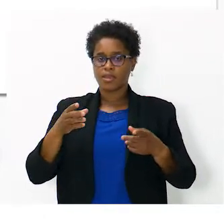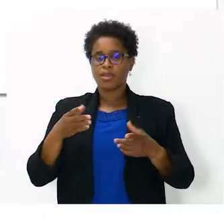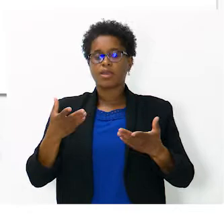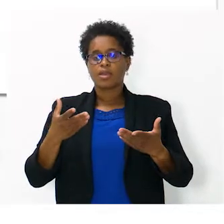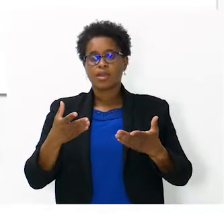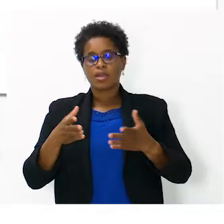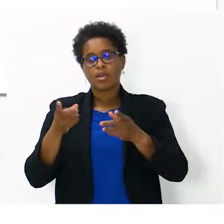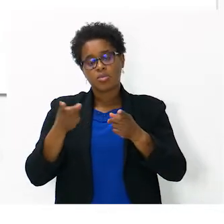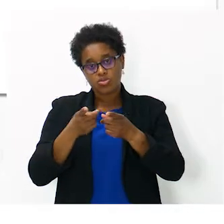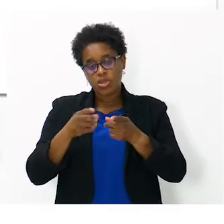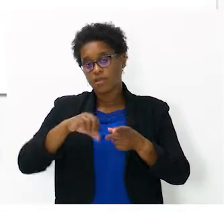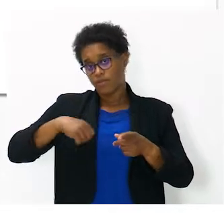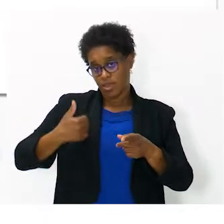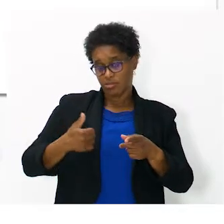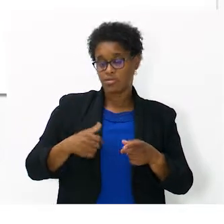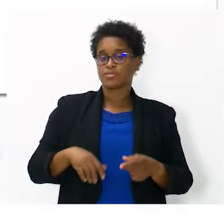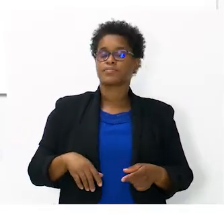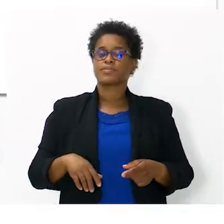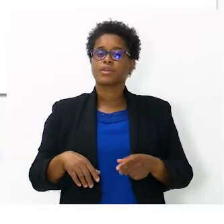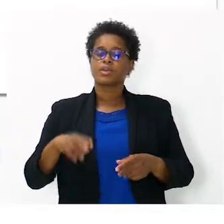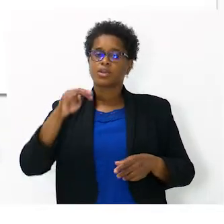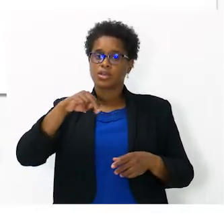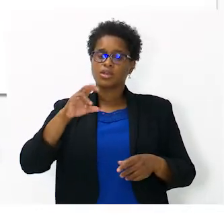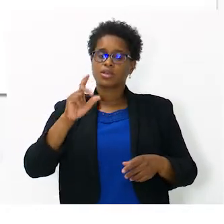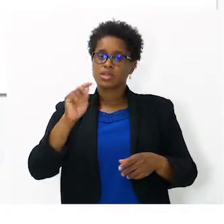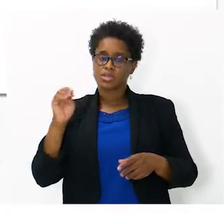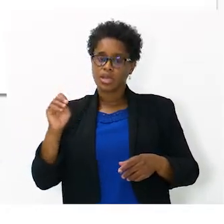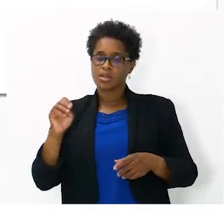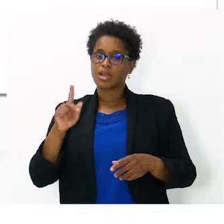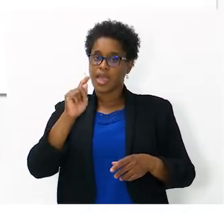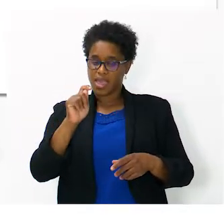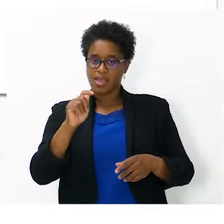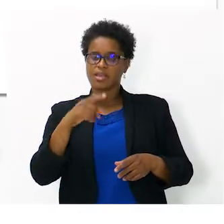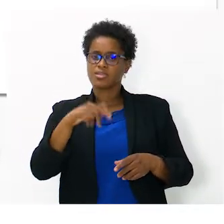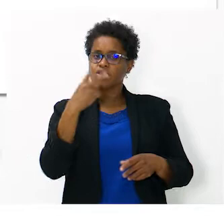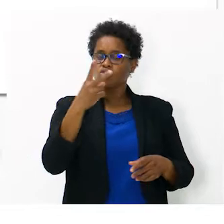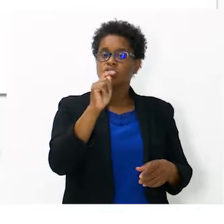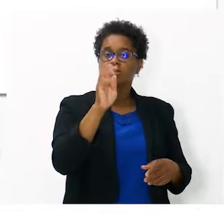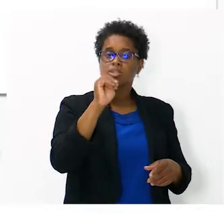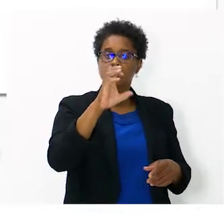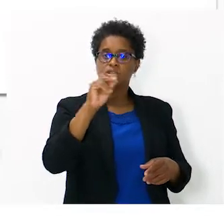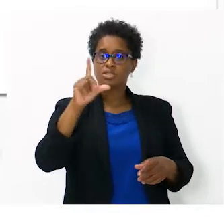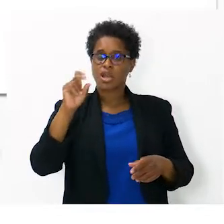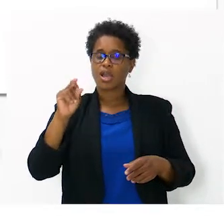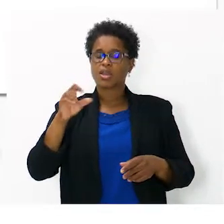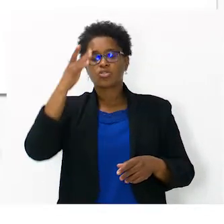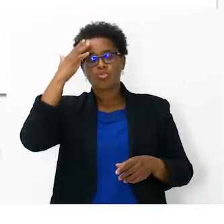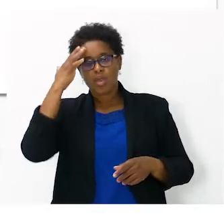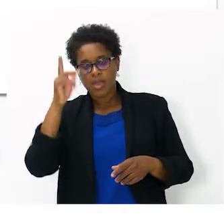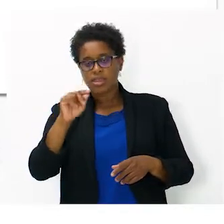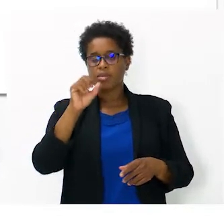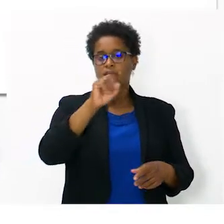E. Nota, existem dois tipos de escalas. Escala numérica e a